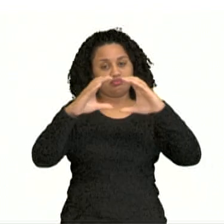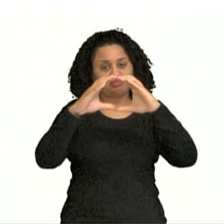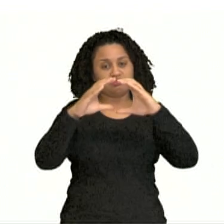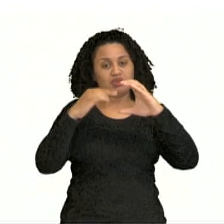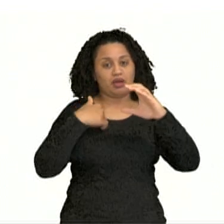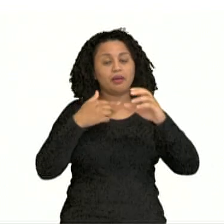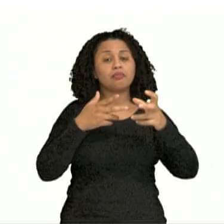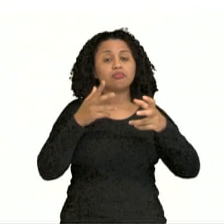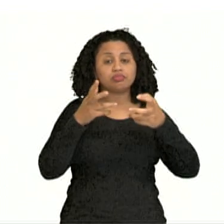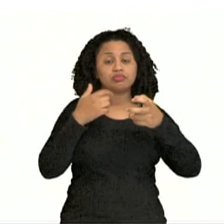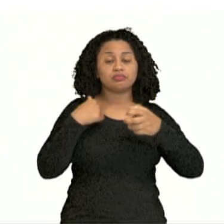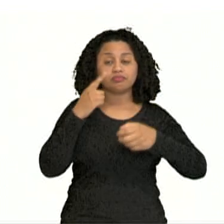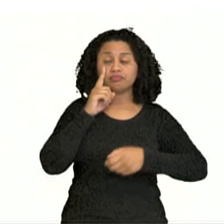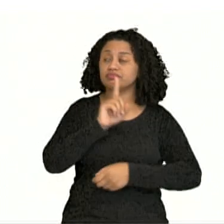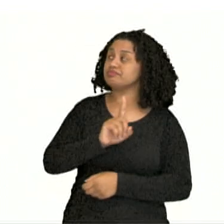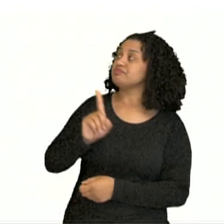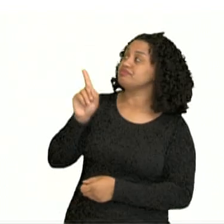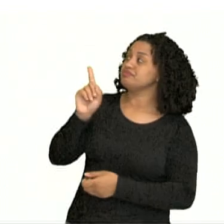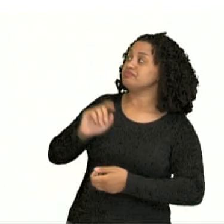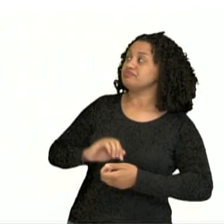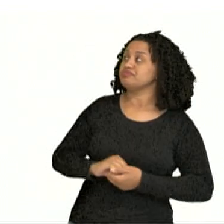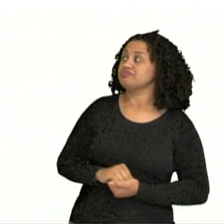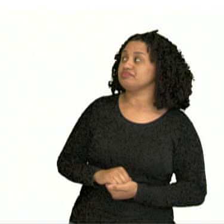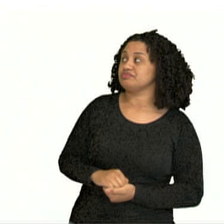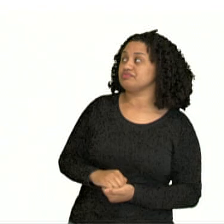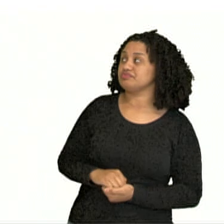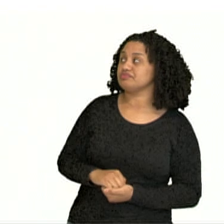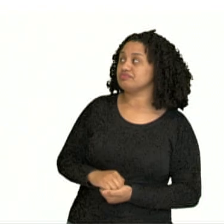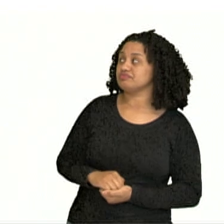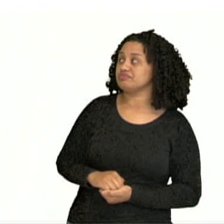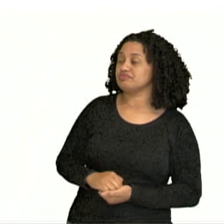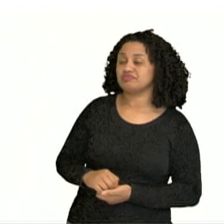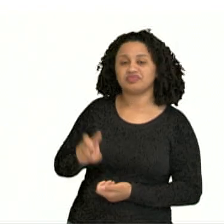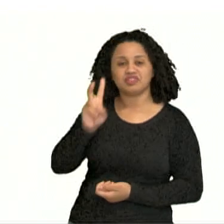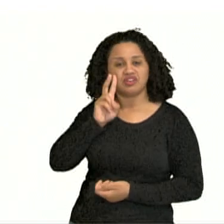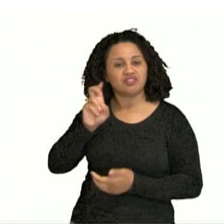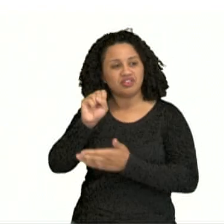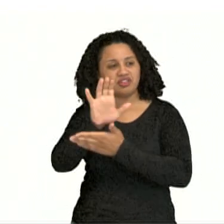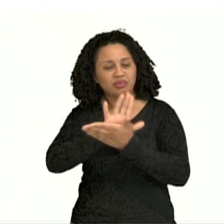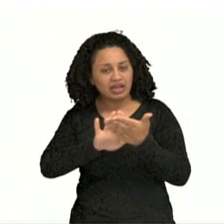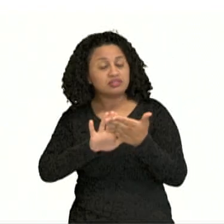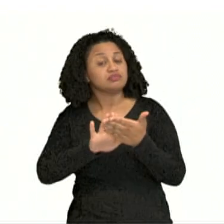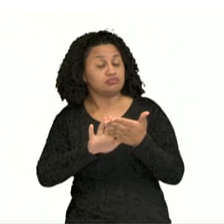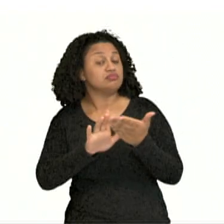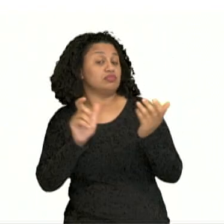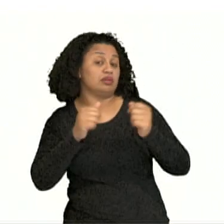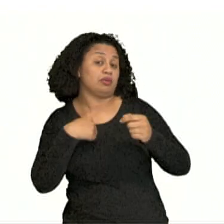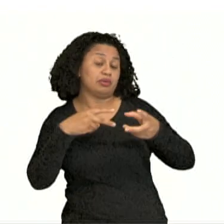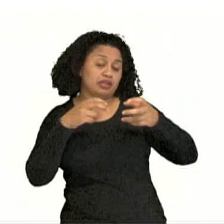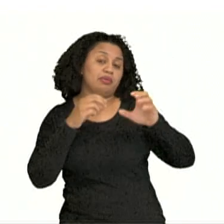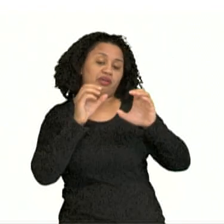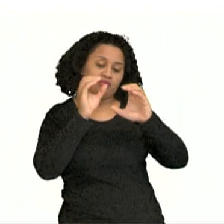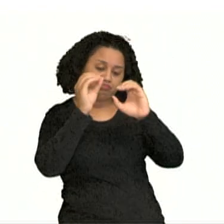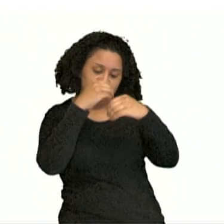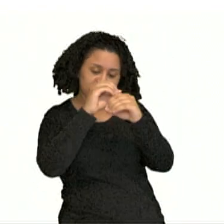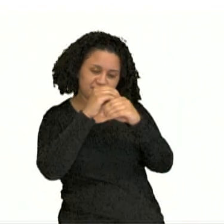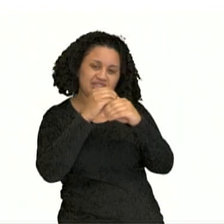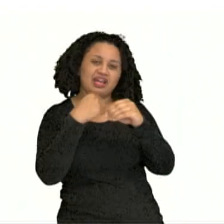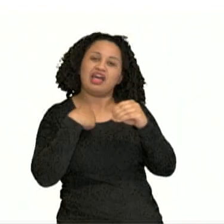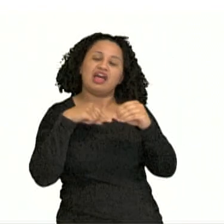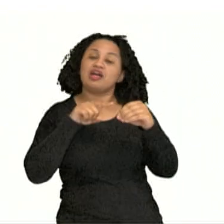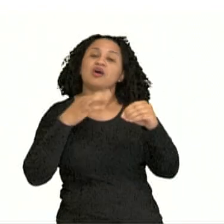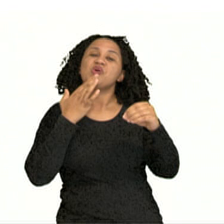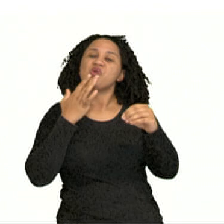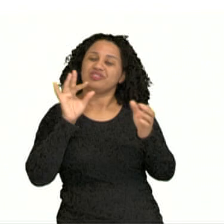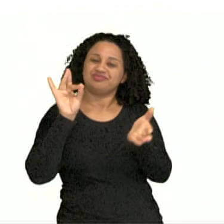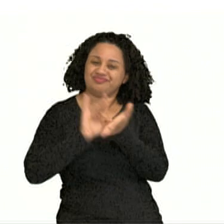nós percebemos que ela é de microscopia, né, de um microscópio. Essa coloração não é a verdadeira, foi colorida para facilitar a